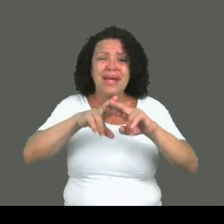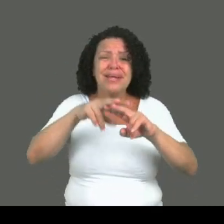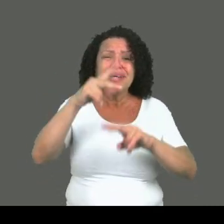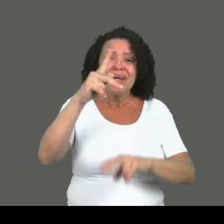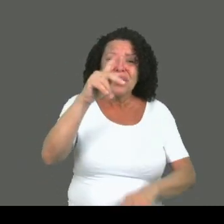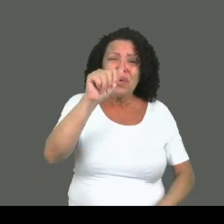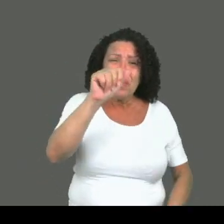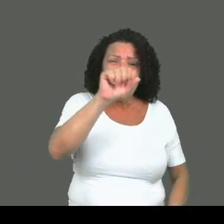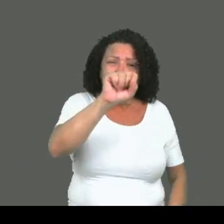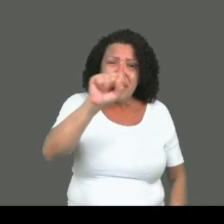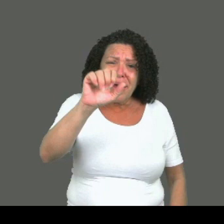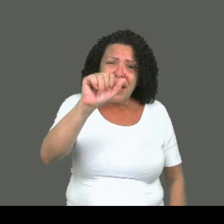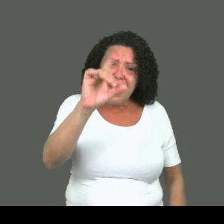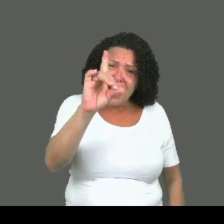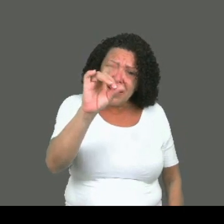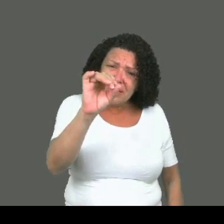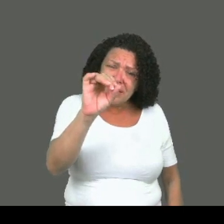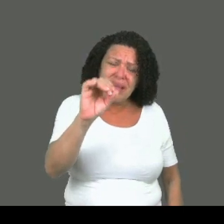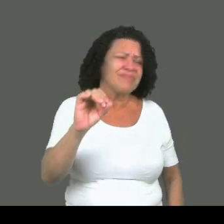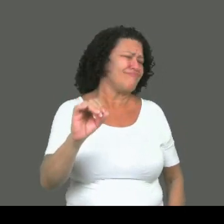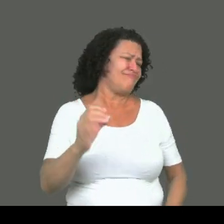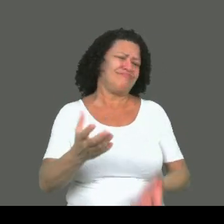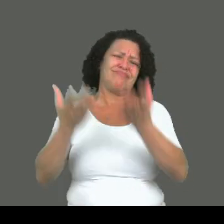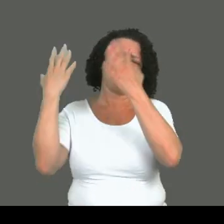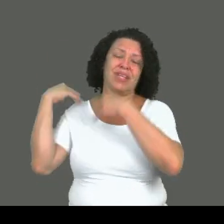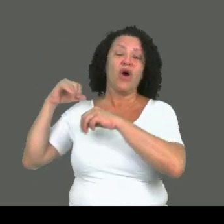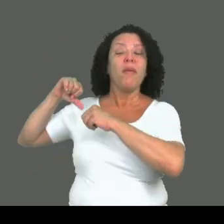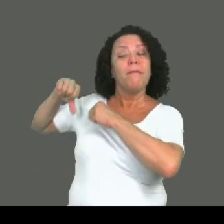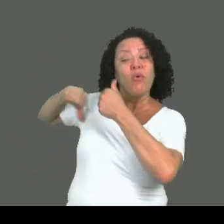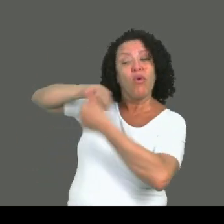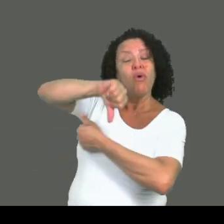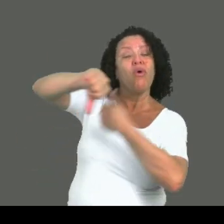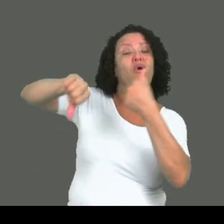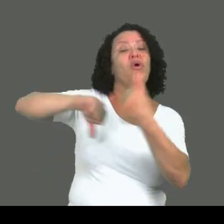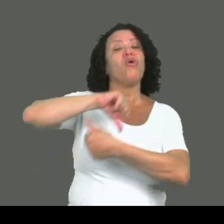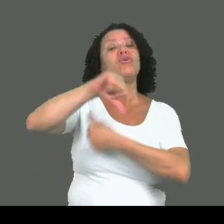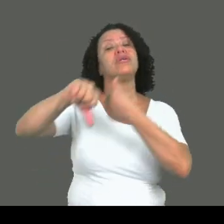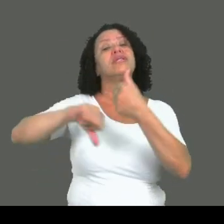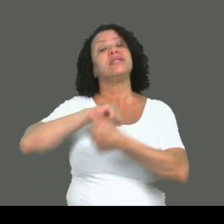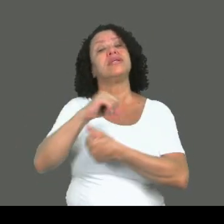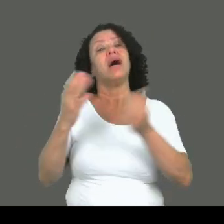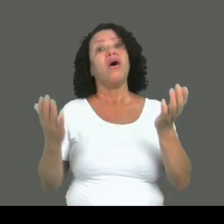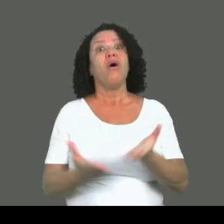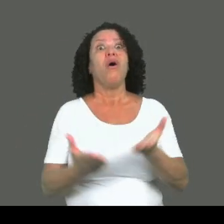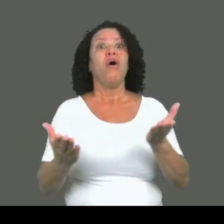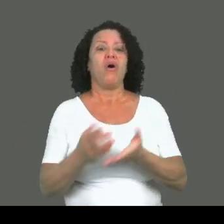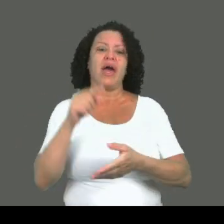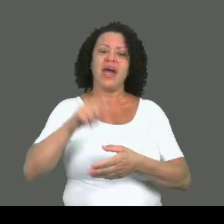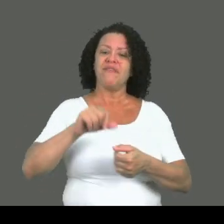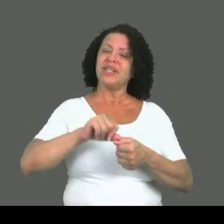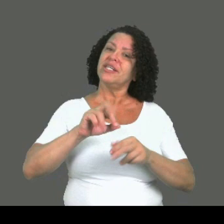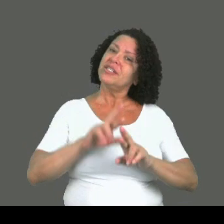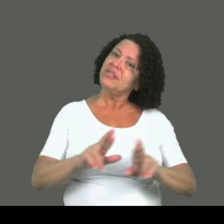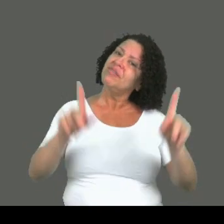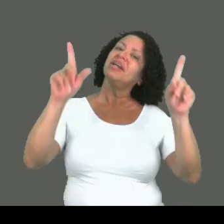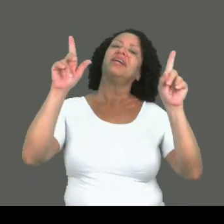nós temos apenas que trabalhar para modificar aquilo que a gente acha que pode fazer de uma maneira diferente. Tirar os